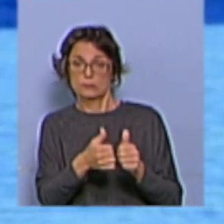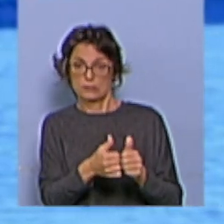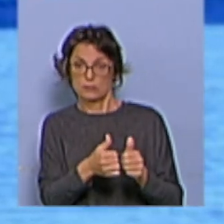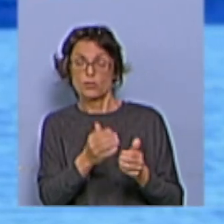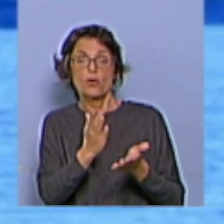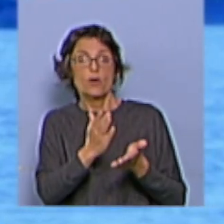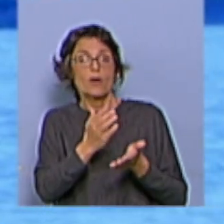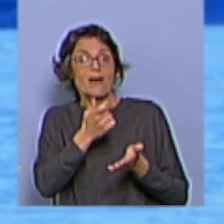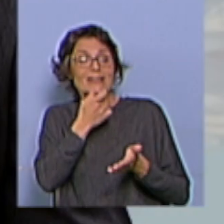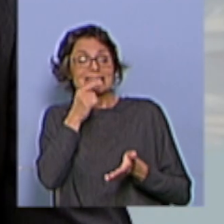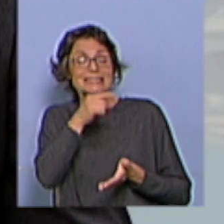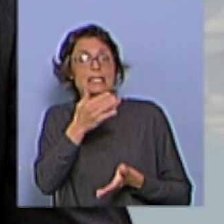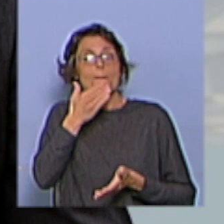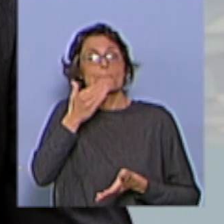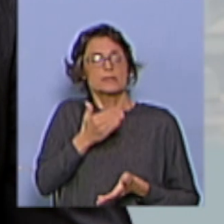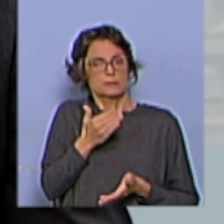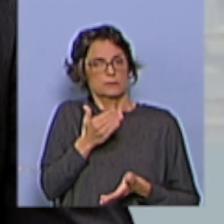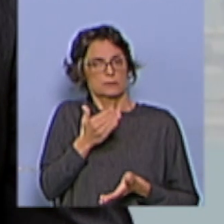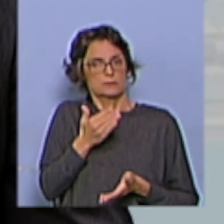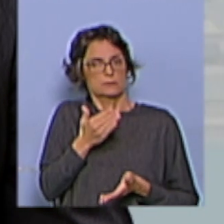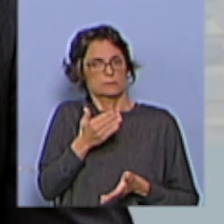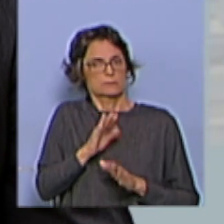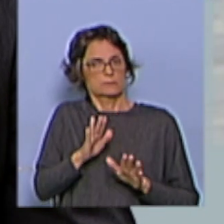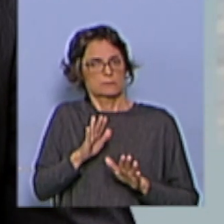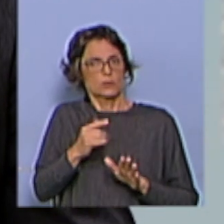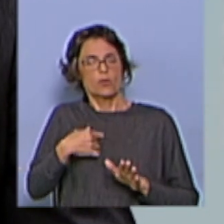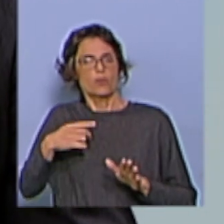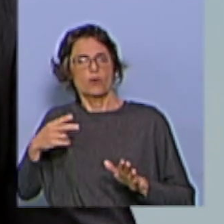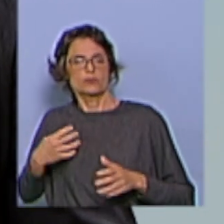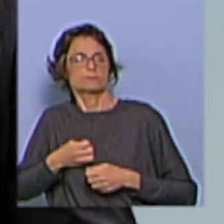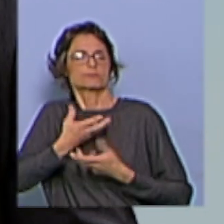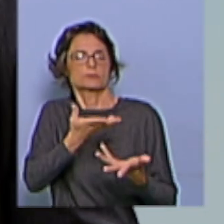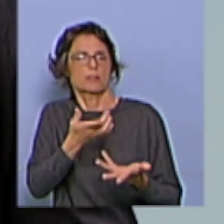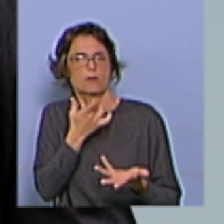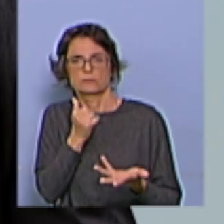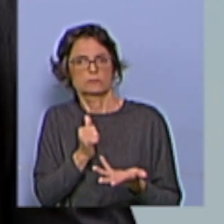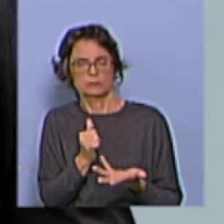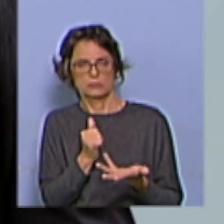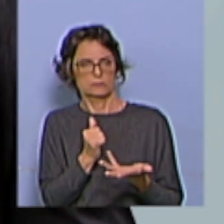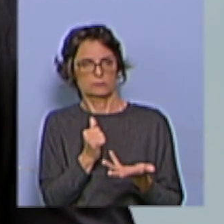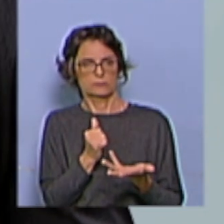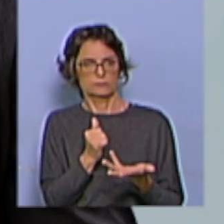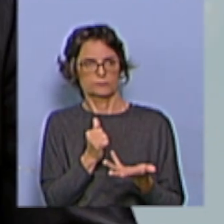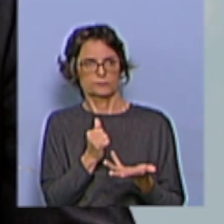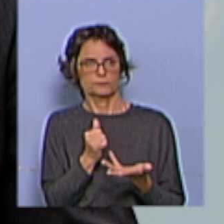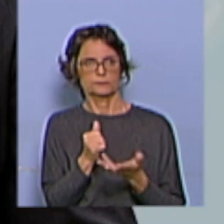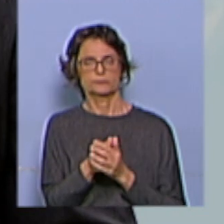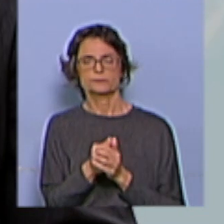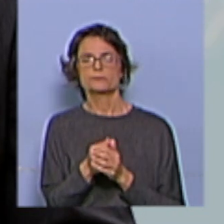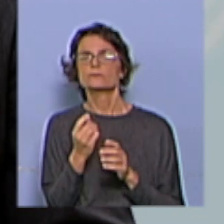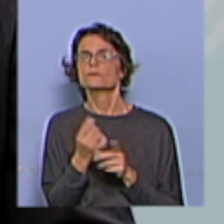fundo, que anuncia a existência da própria assistência, aí é efetivamente a pedido.